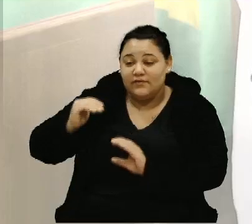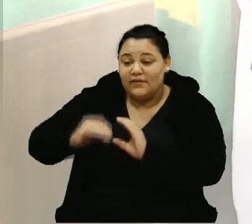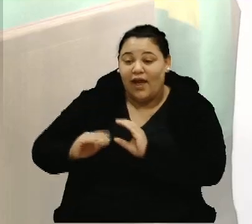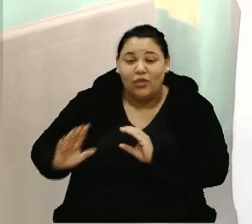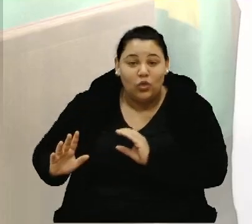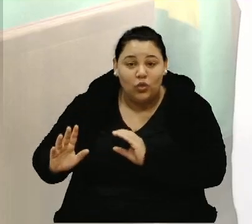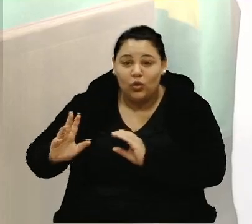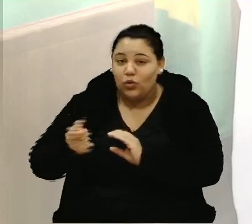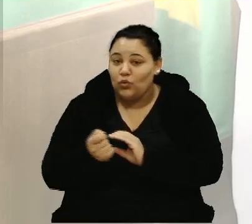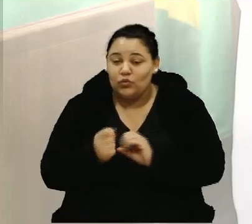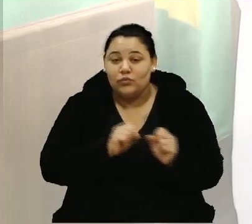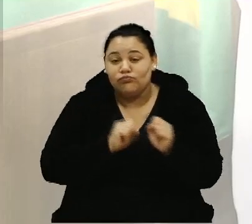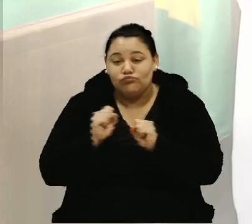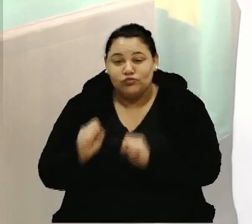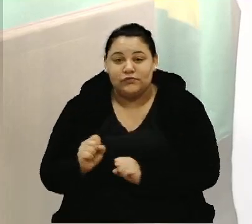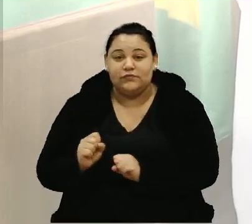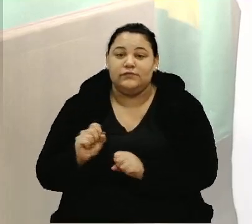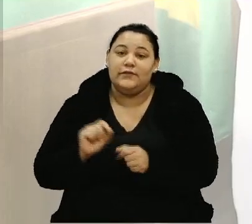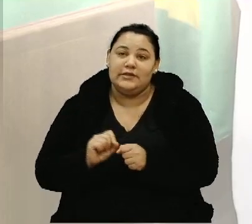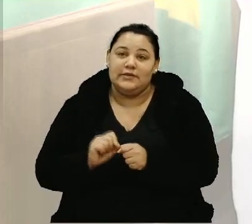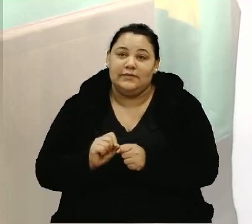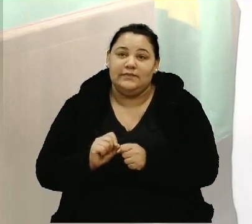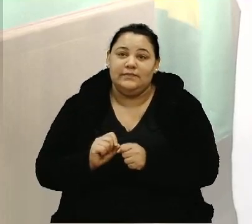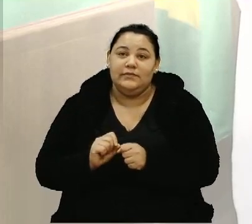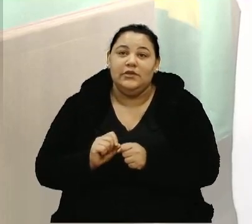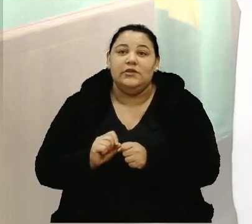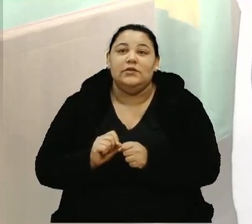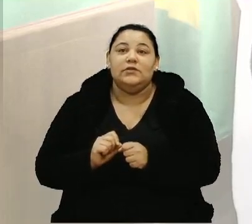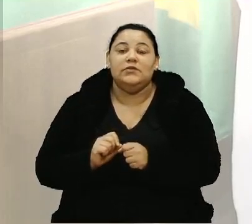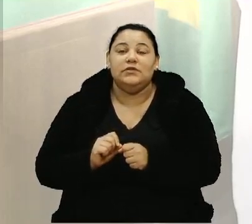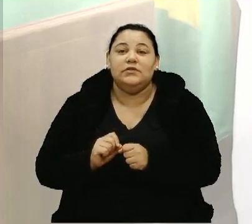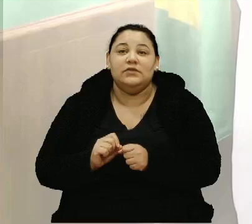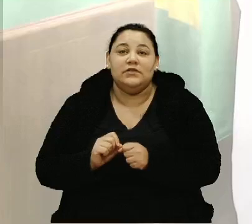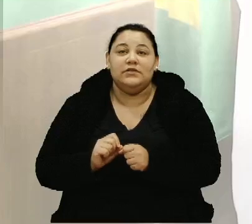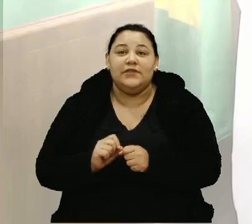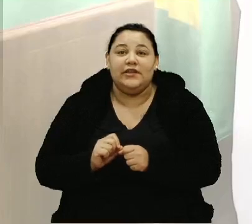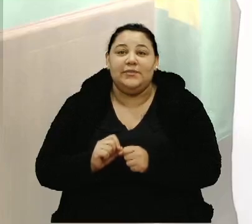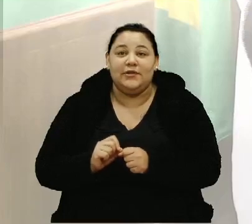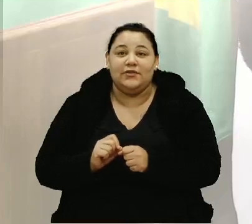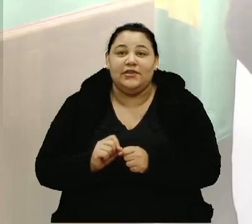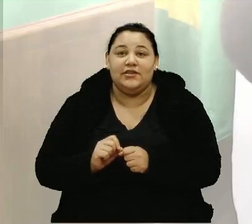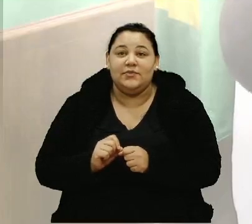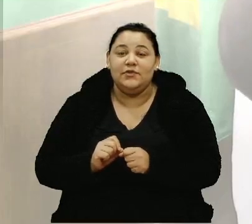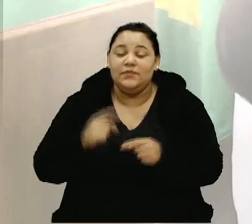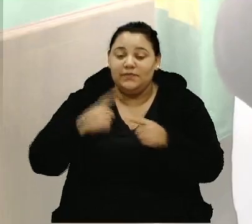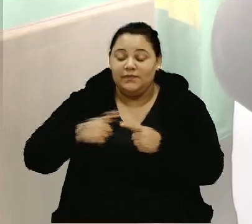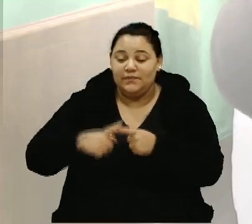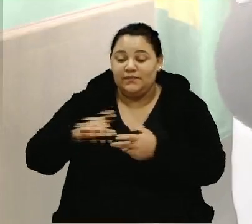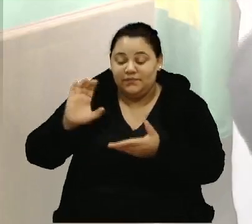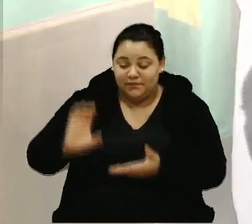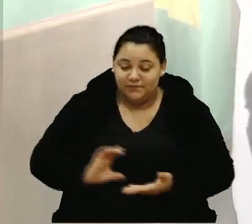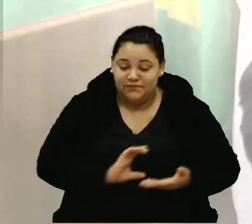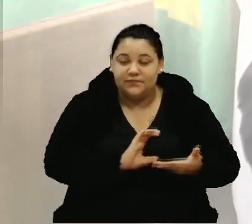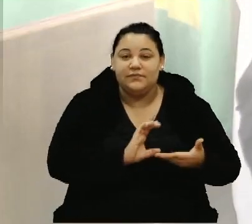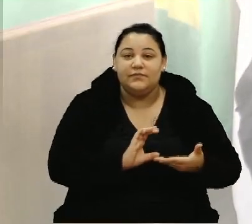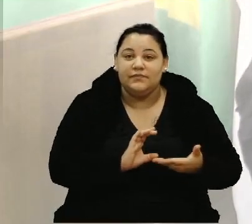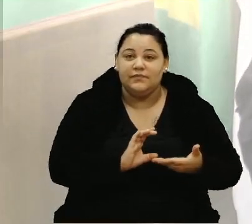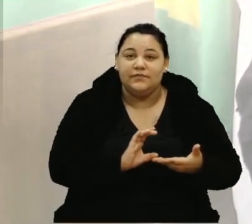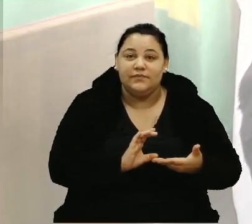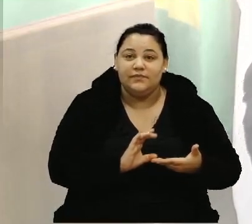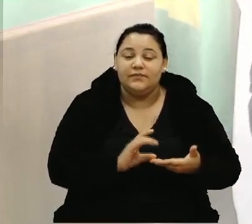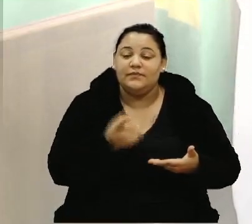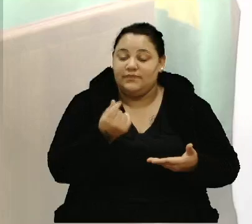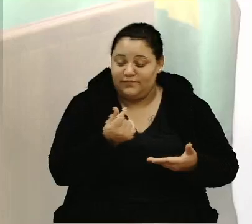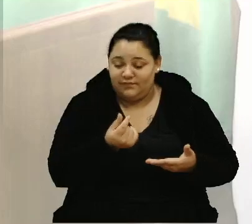que for possível com projetos, porque recursos tem. Uma parte,